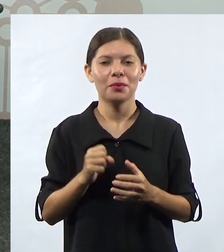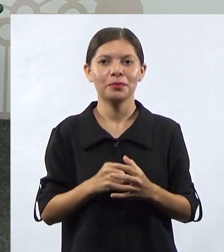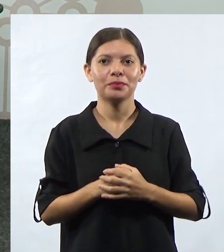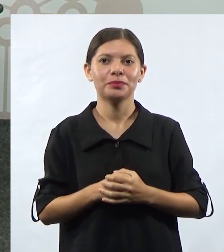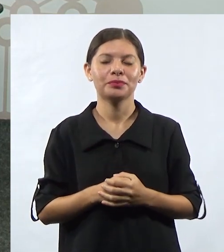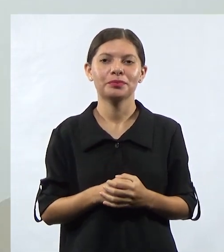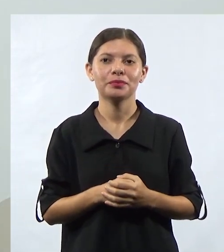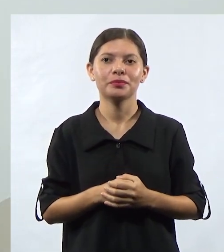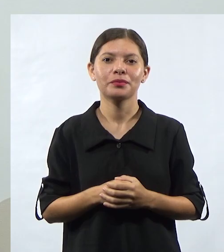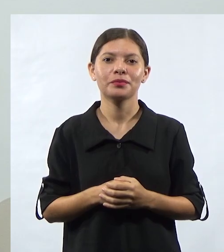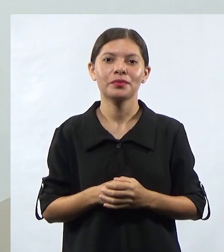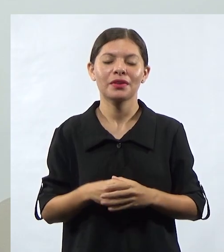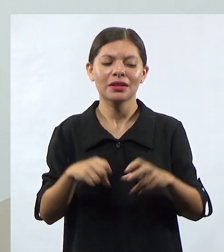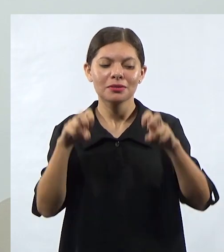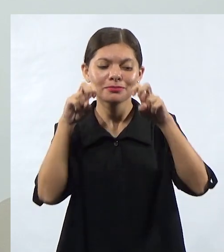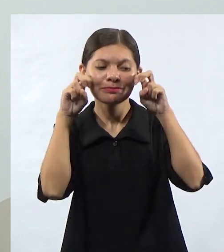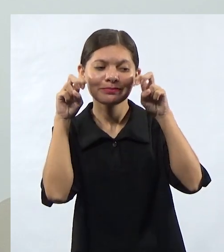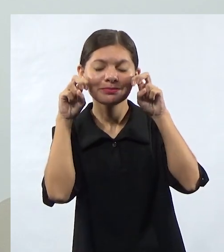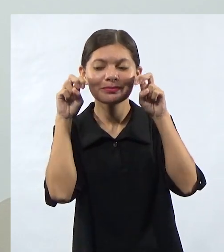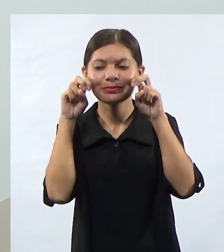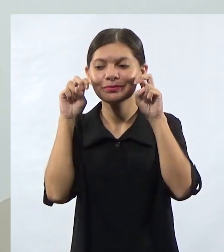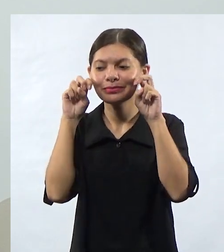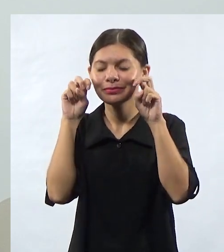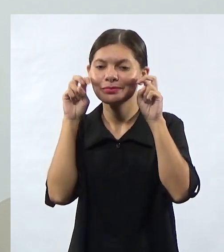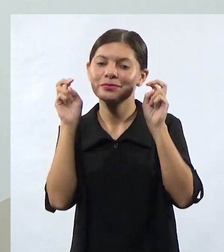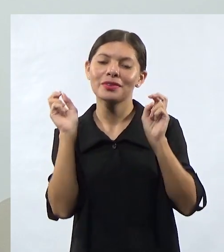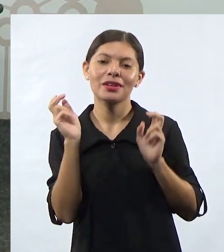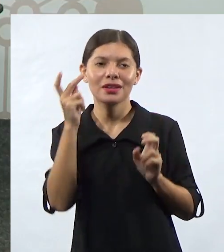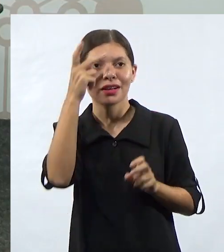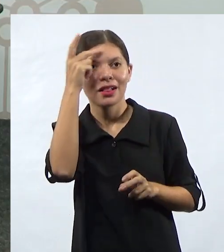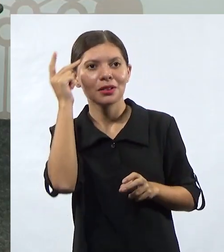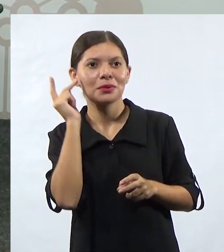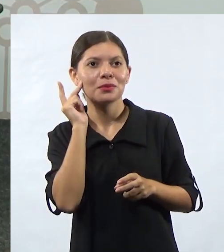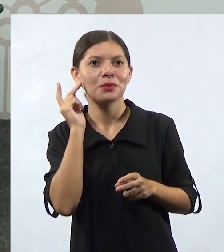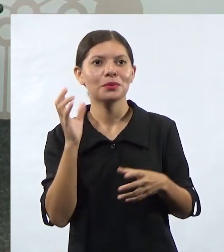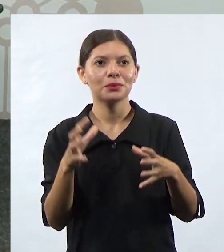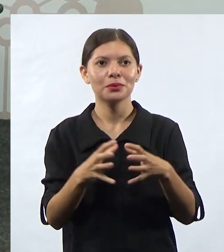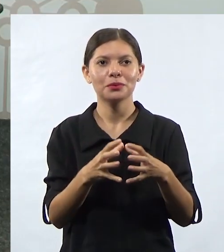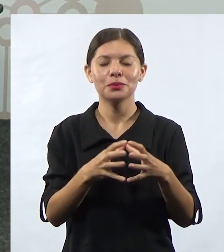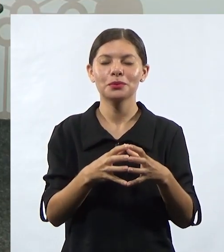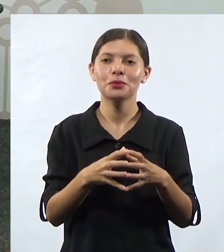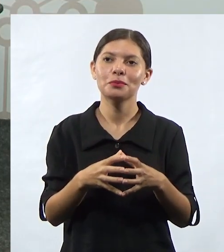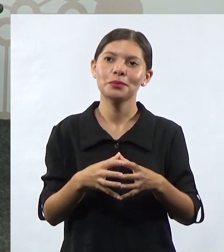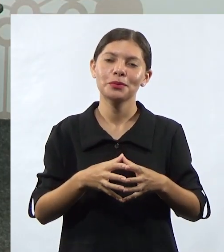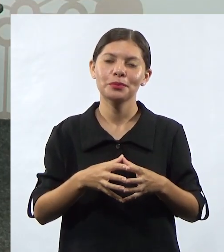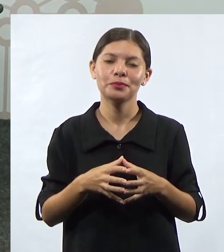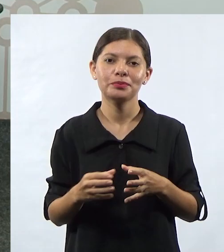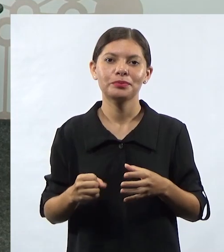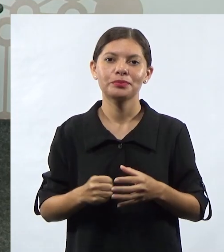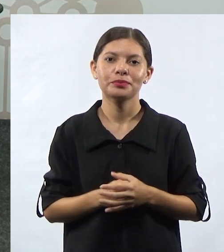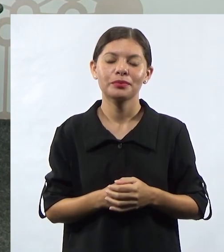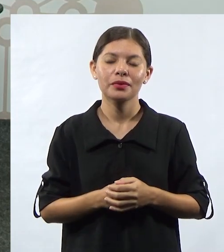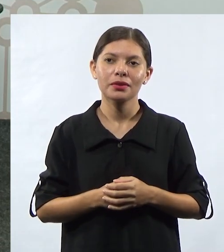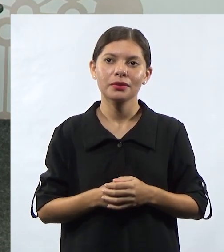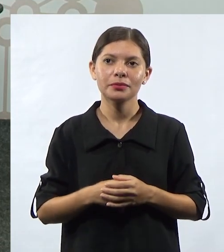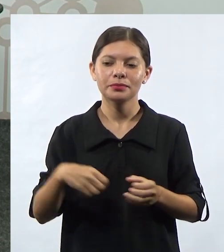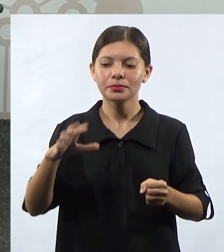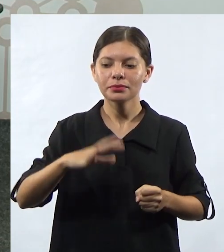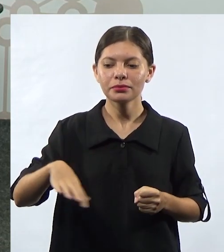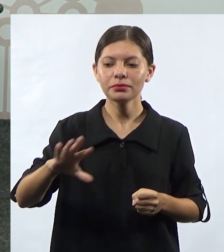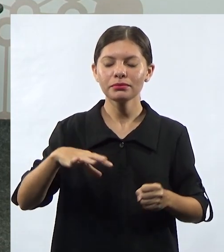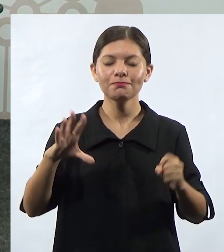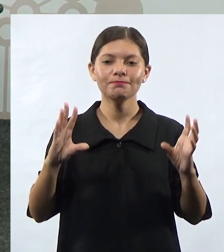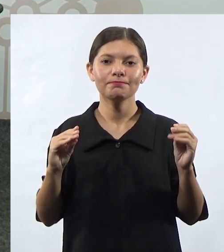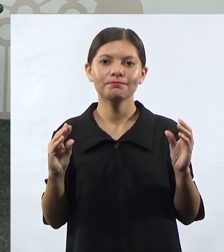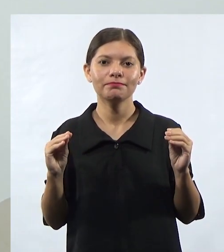é mais tímida também. Exatamente. Né? Então, de repente, um ajuda o outro. Isso. Mas deve ser um ambiente confortável para